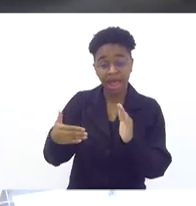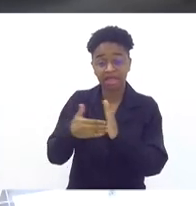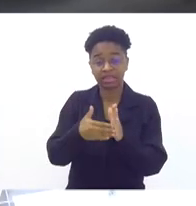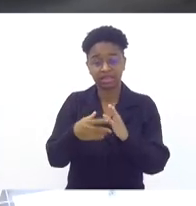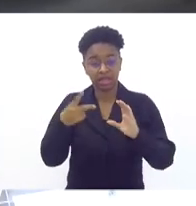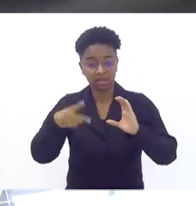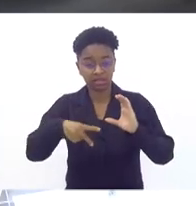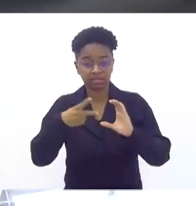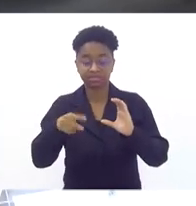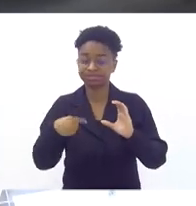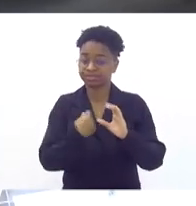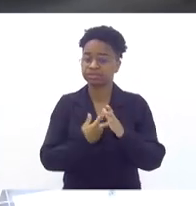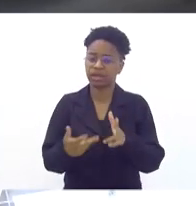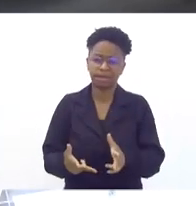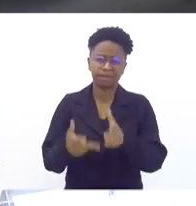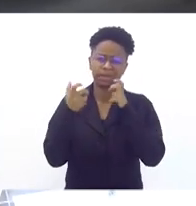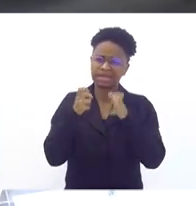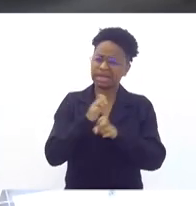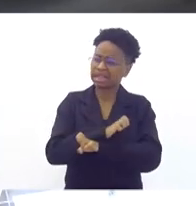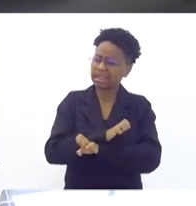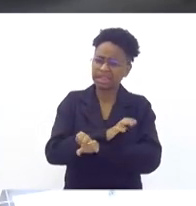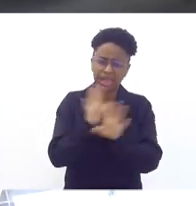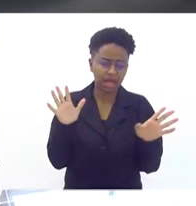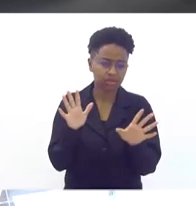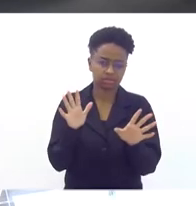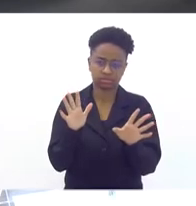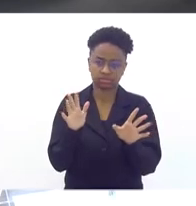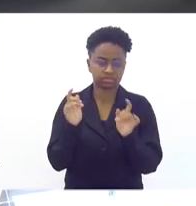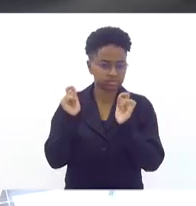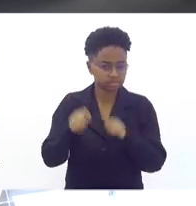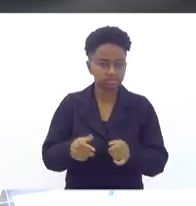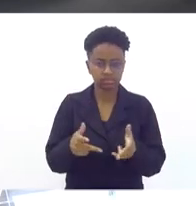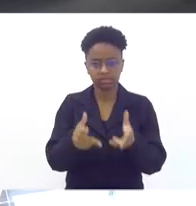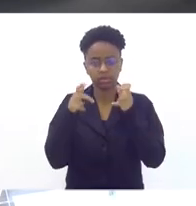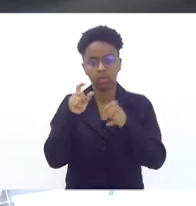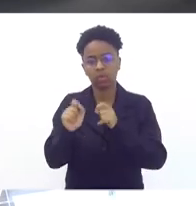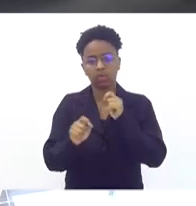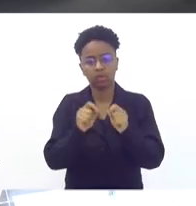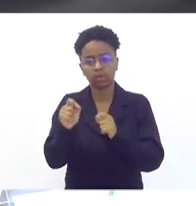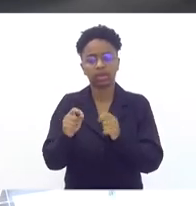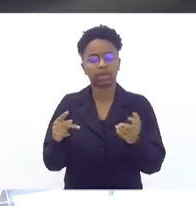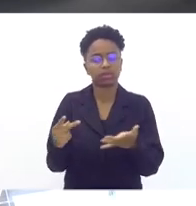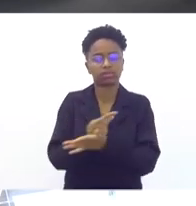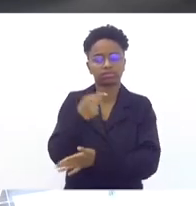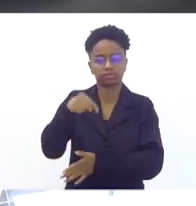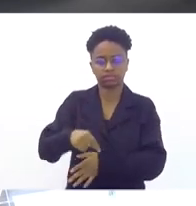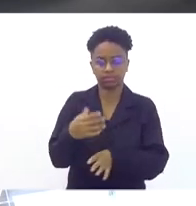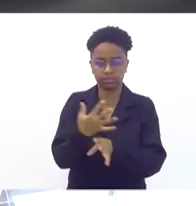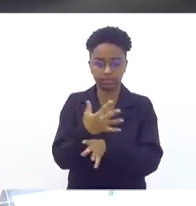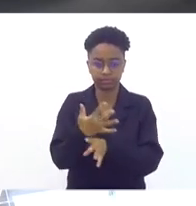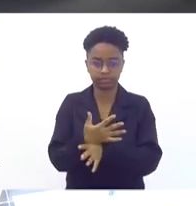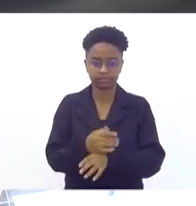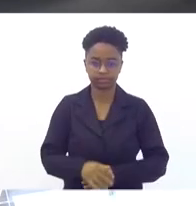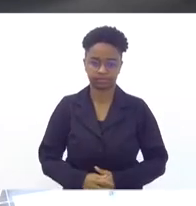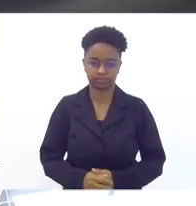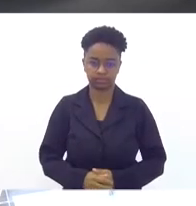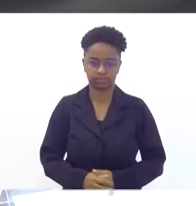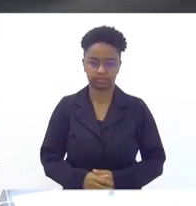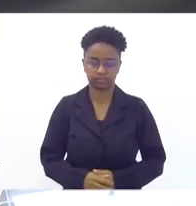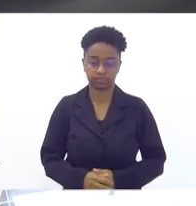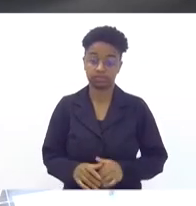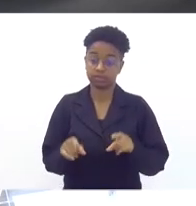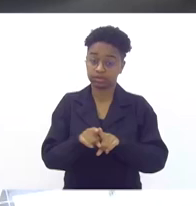municipal do Rio de Janeiro que nós teremos a Clara Visão do que que é desordem faz com essa cidade e não é só isso também